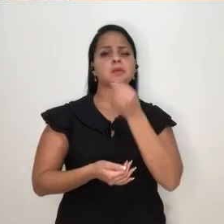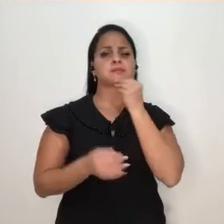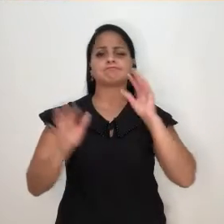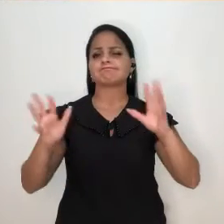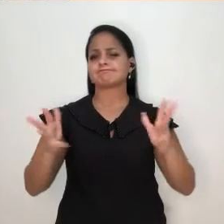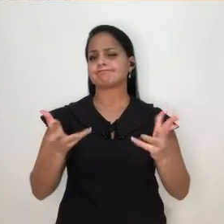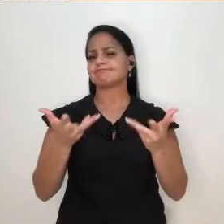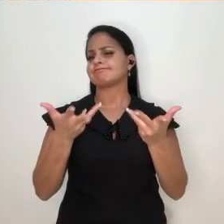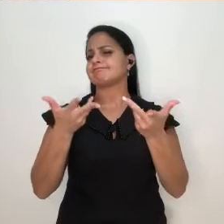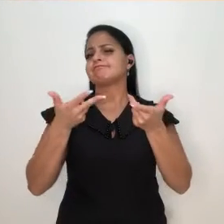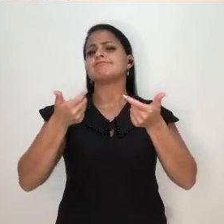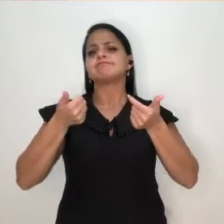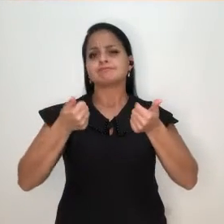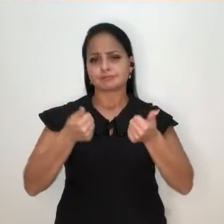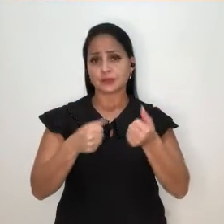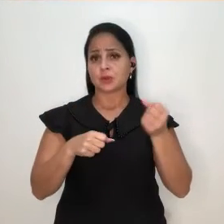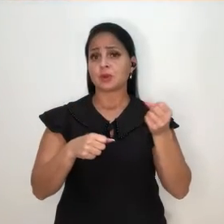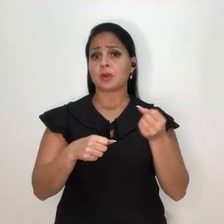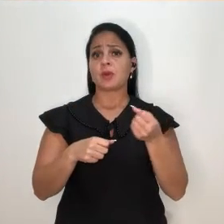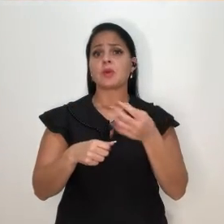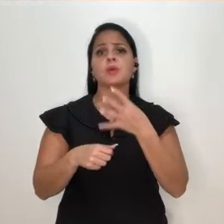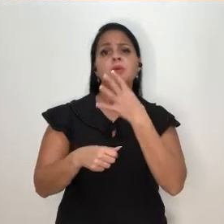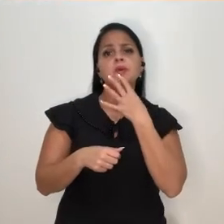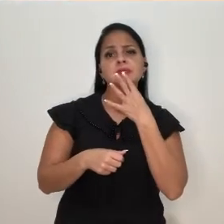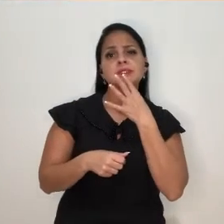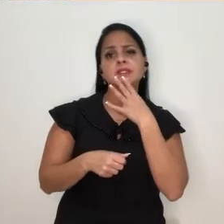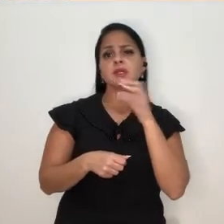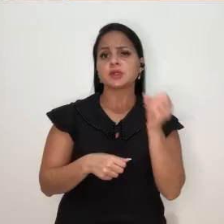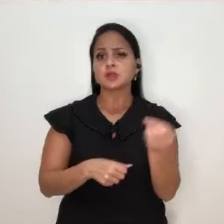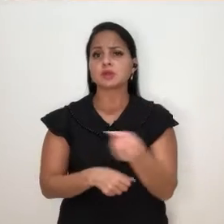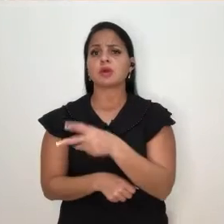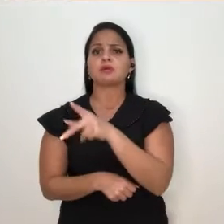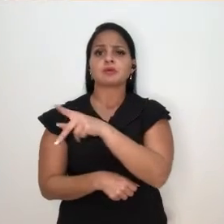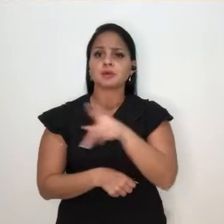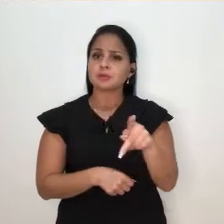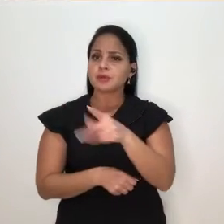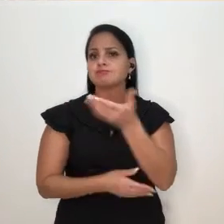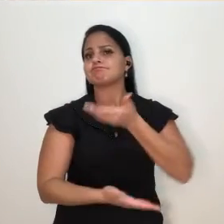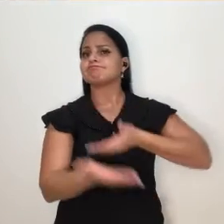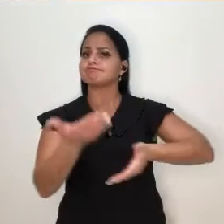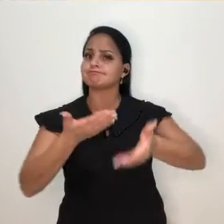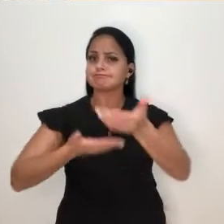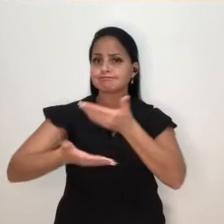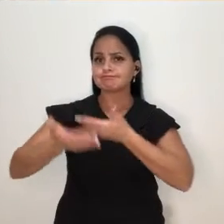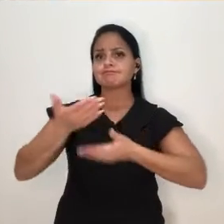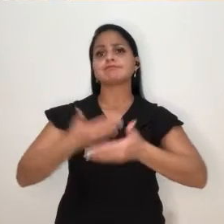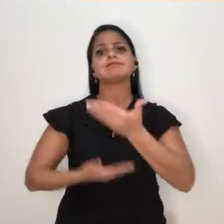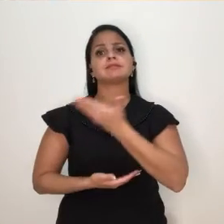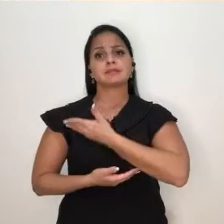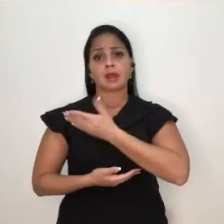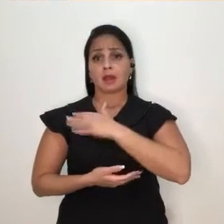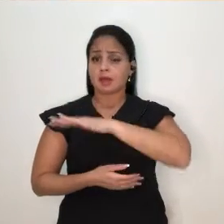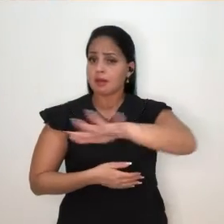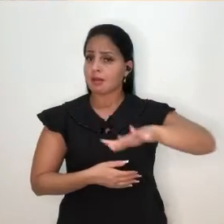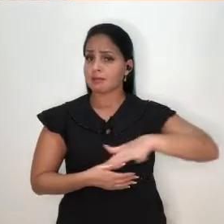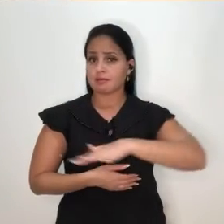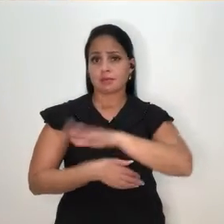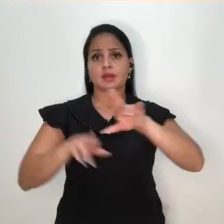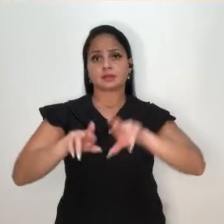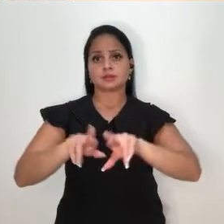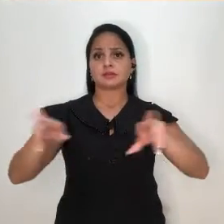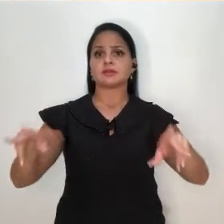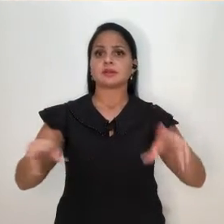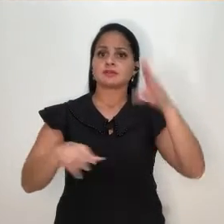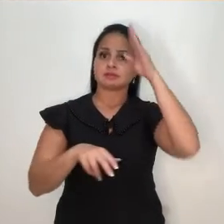oportunidade incrível de fazer novos amigos, de conhecer novos professores, de conhecer ambientes